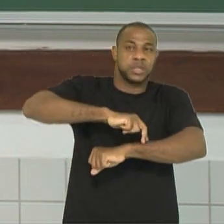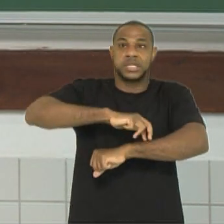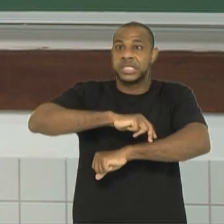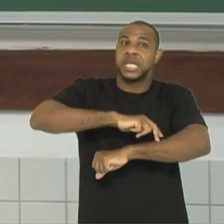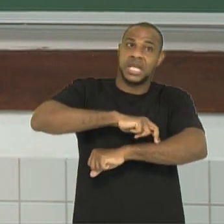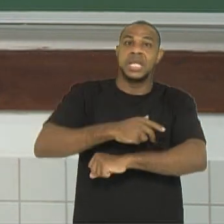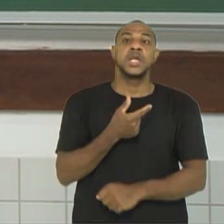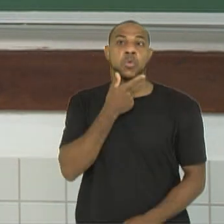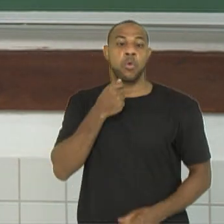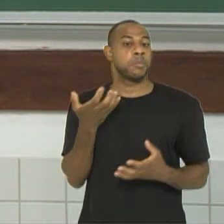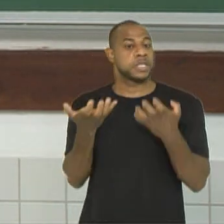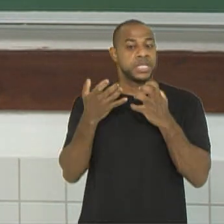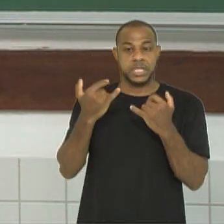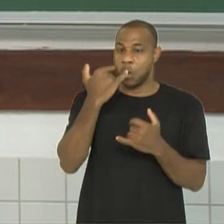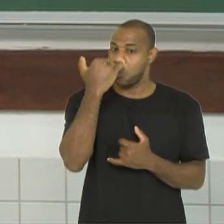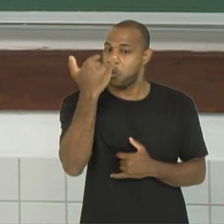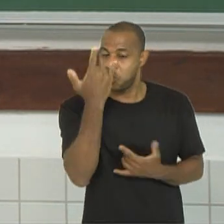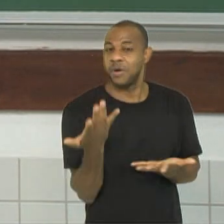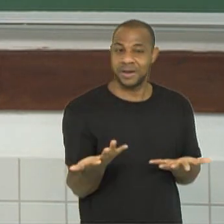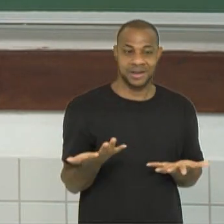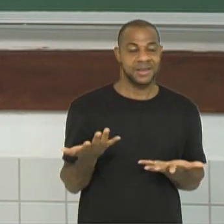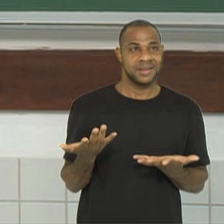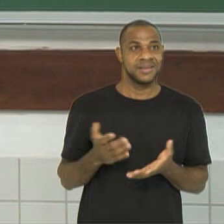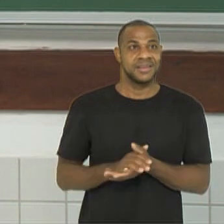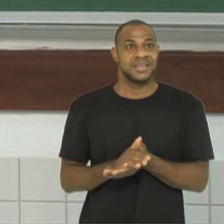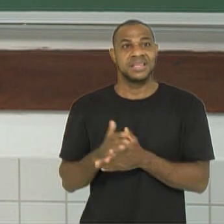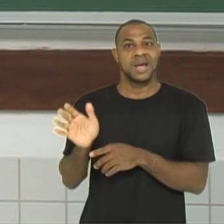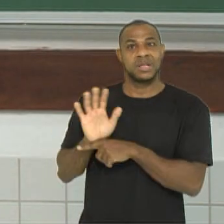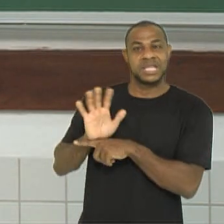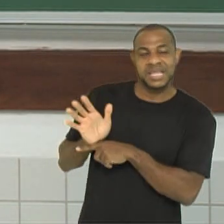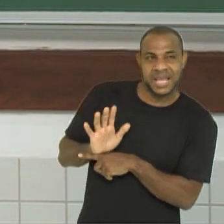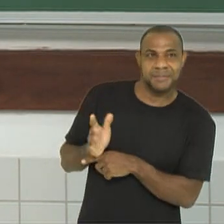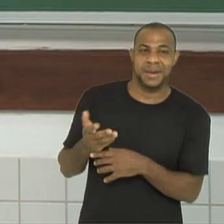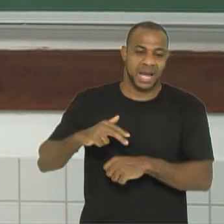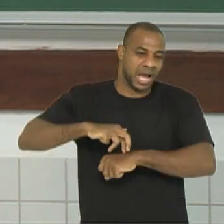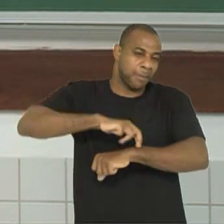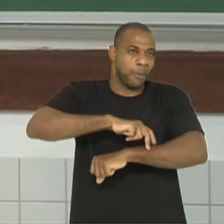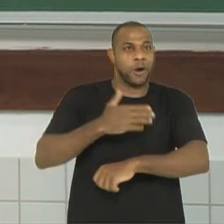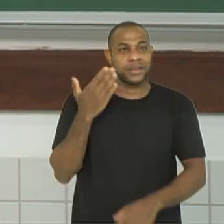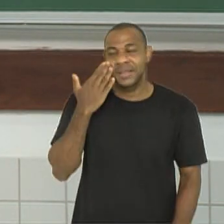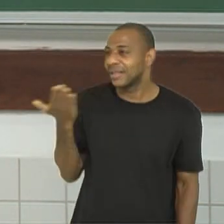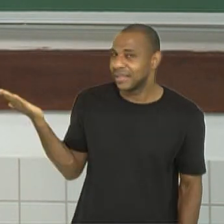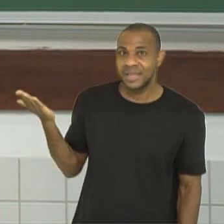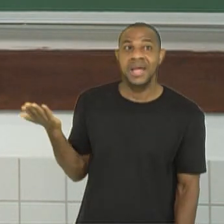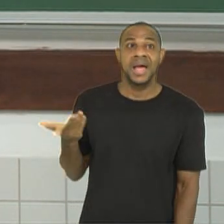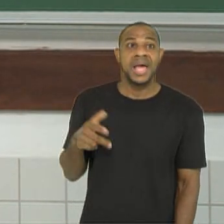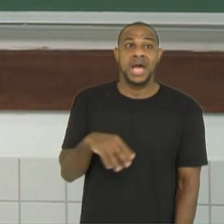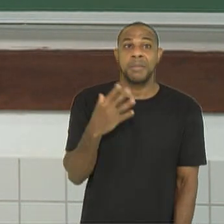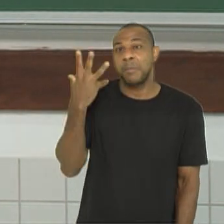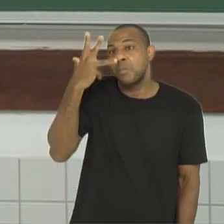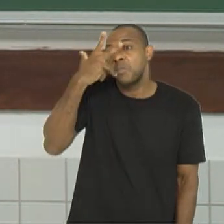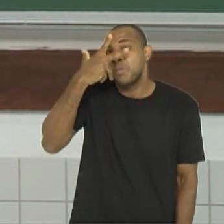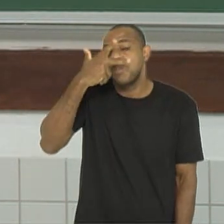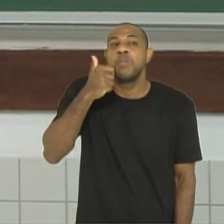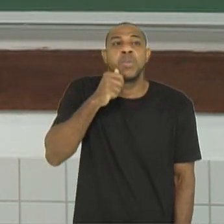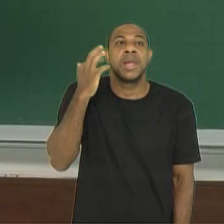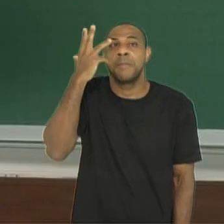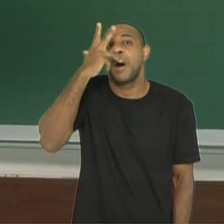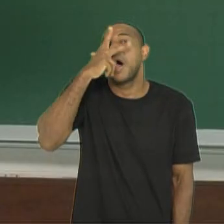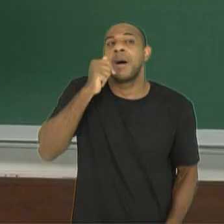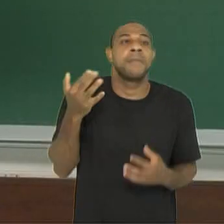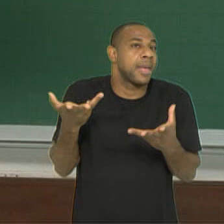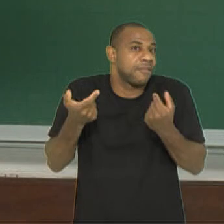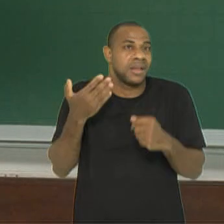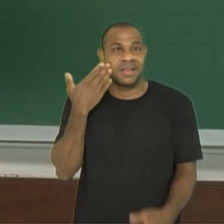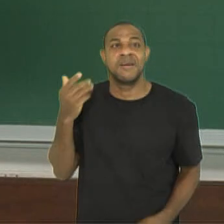homem deveria desejar, como se construía, por exemplo, o cinema e a moda, coisa assim, e ela era uma mulher extremamente bela, então ele disse, então vamos fazer várias